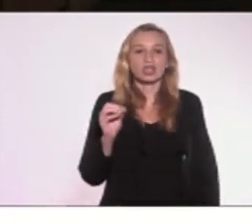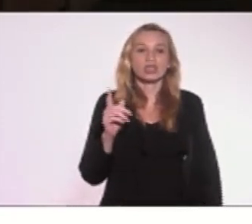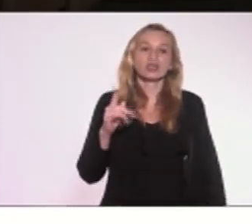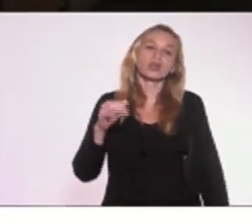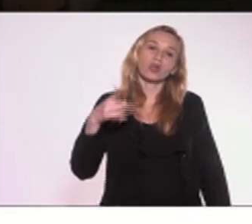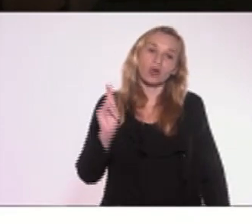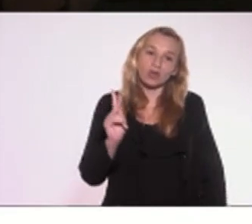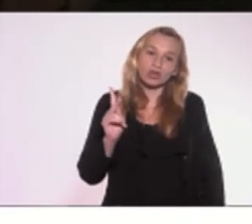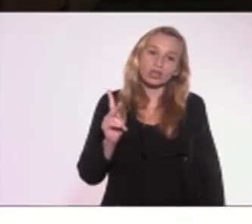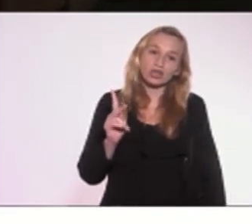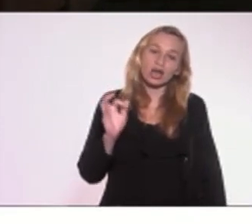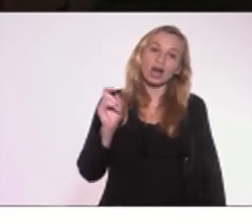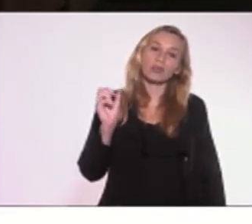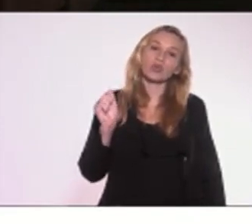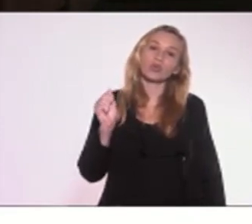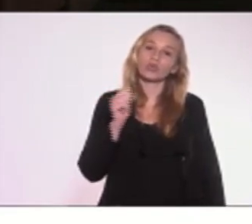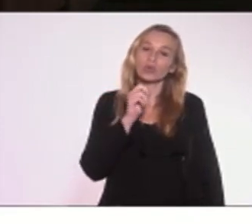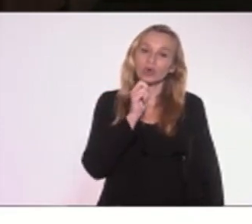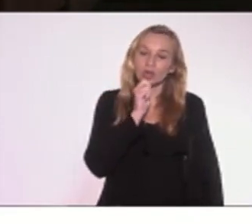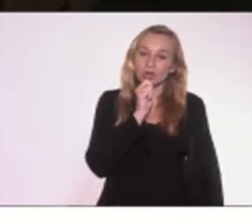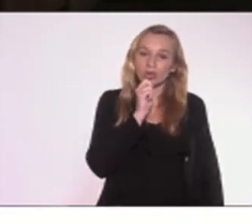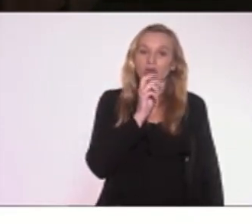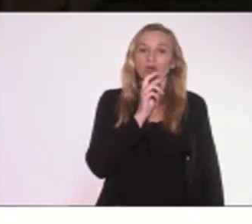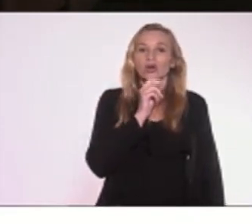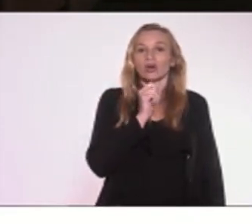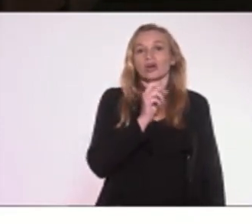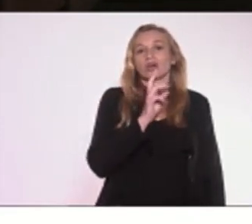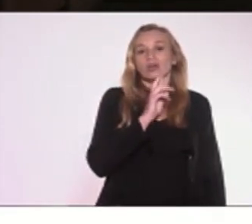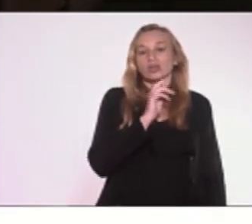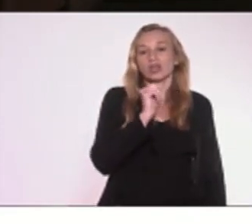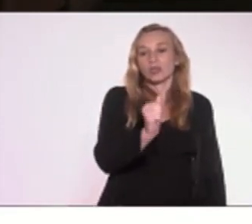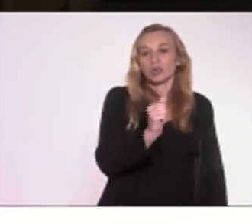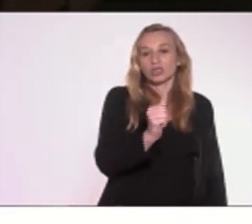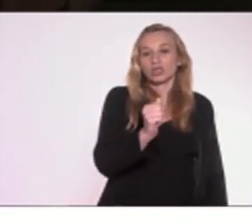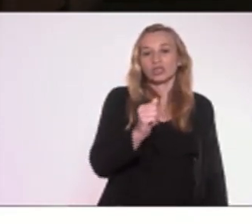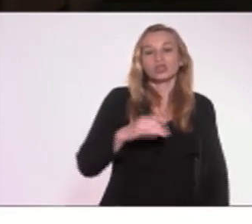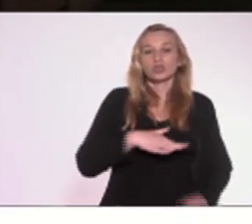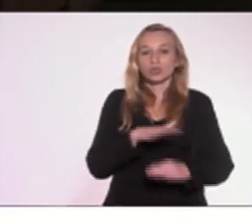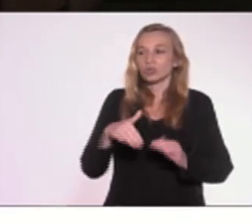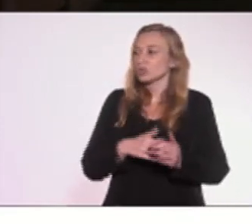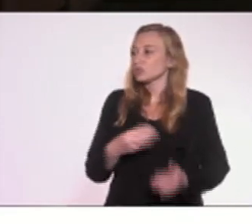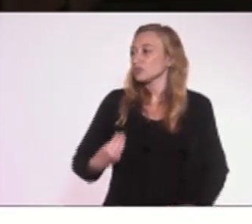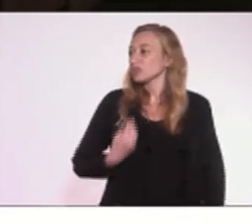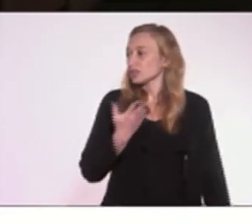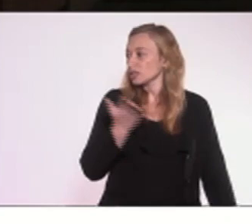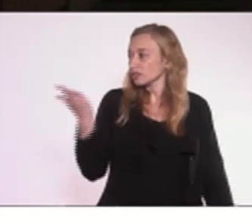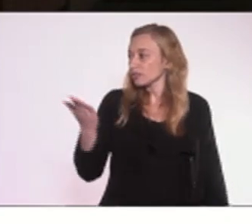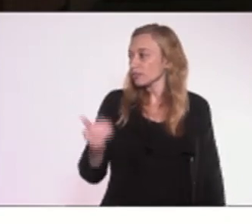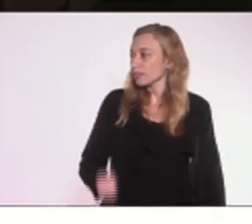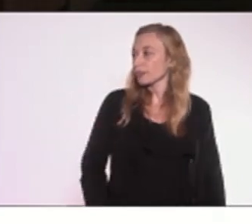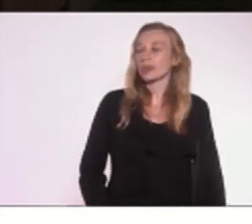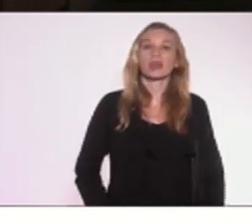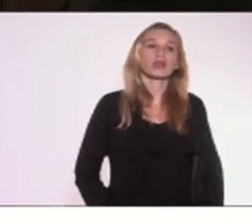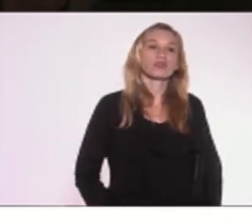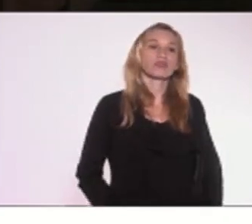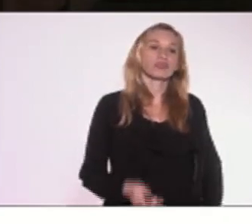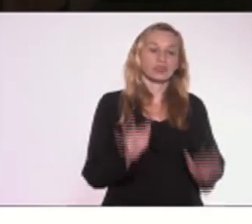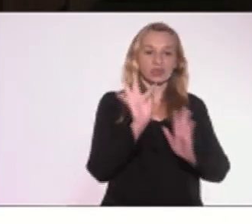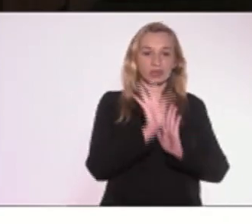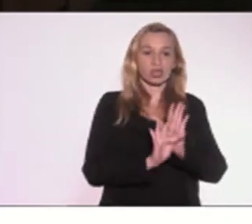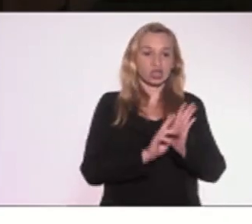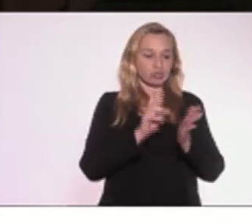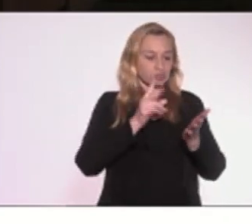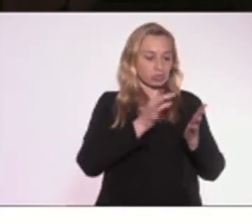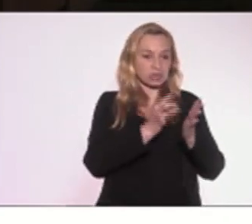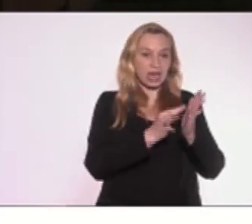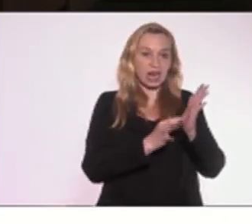ó. Ó, o Felipe está ali, muito obrigado pela presença de todos. Enfim, eu escrevi um texto